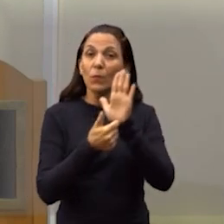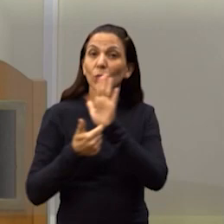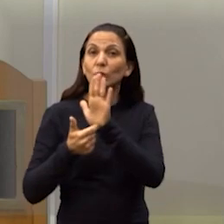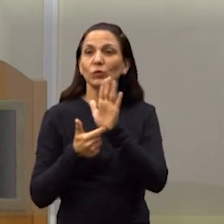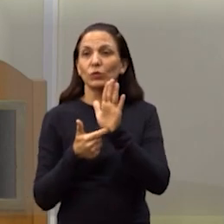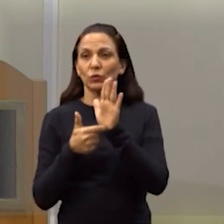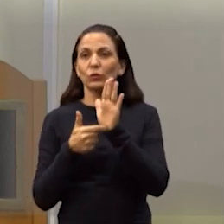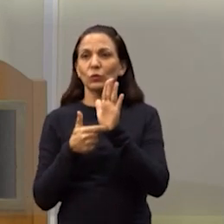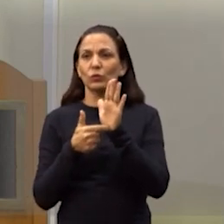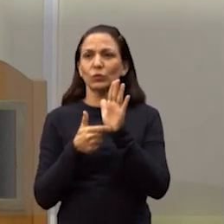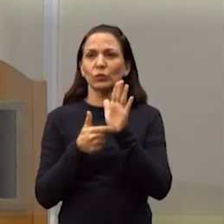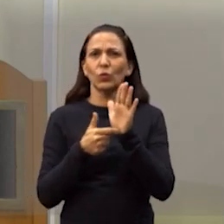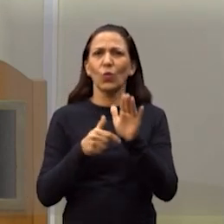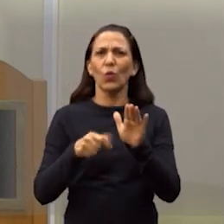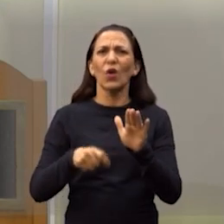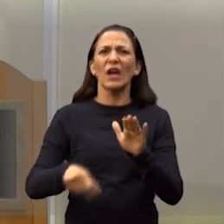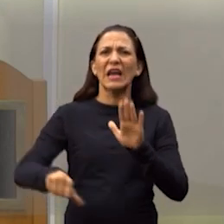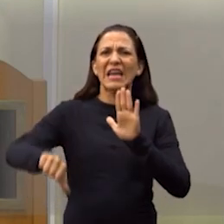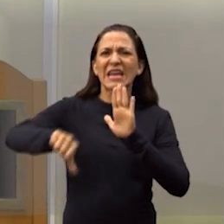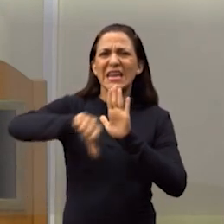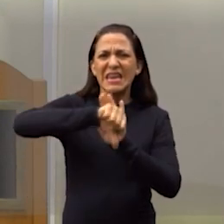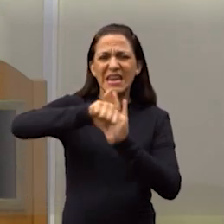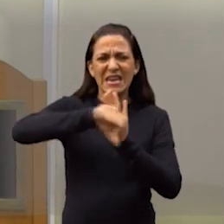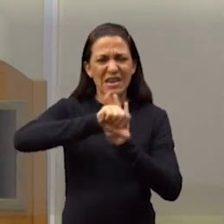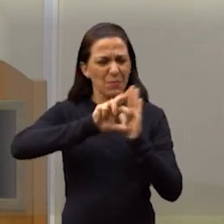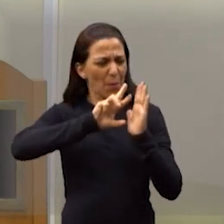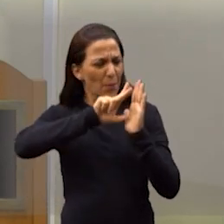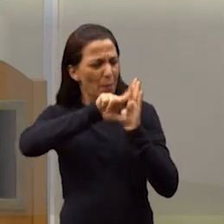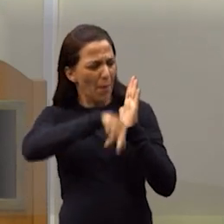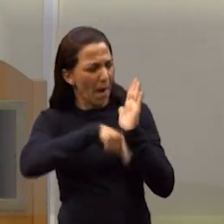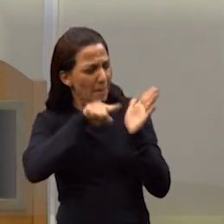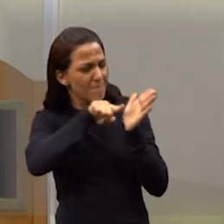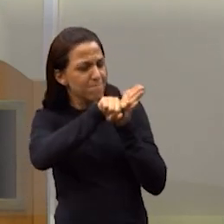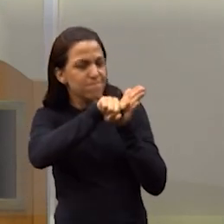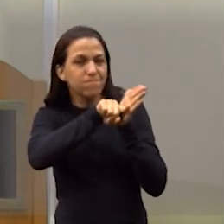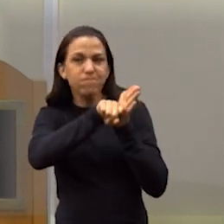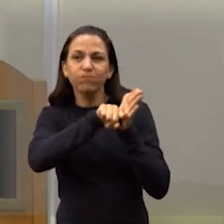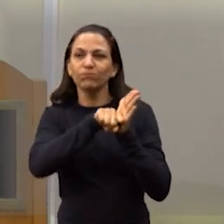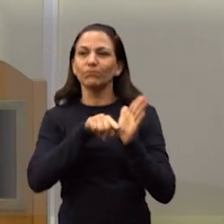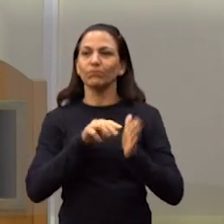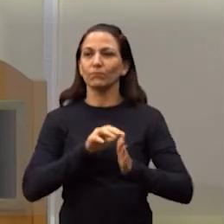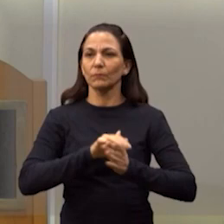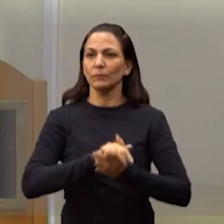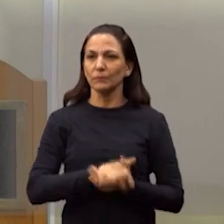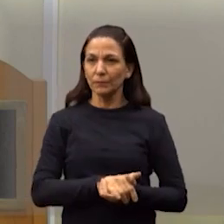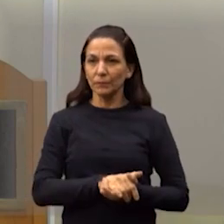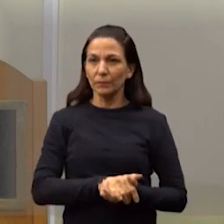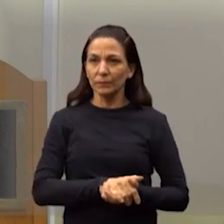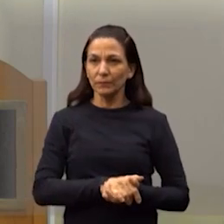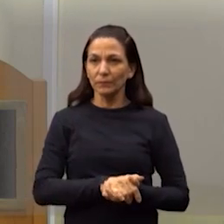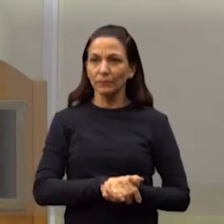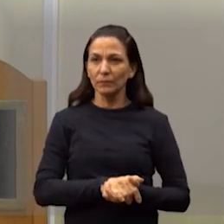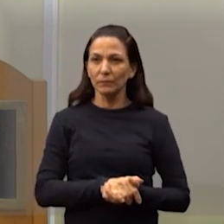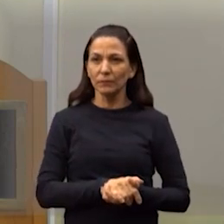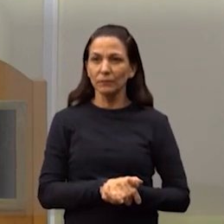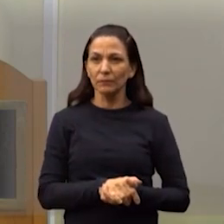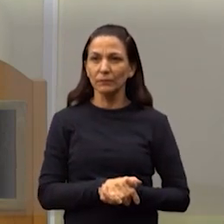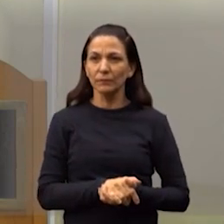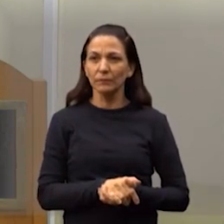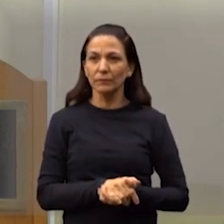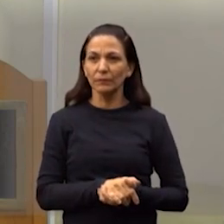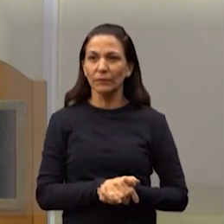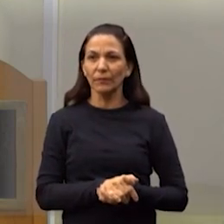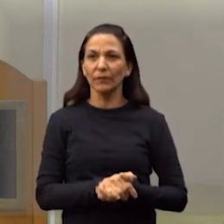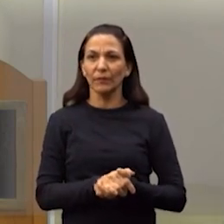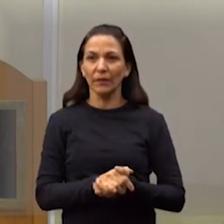o enquadramento de inúmeros crimes que estão sendo investigados Será que estamos caminhando para o início